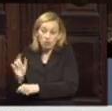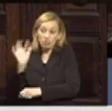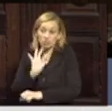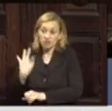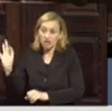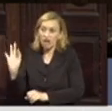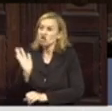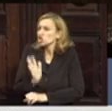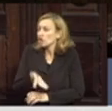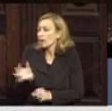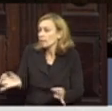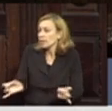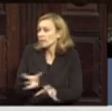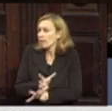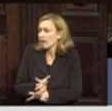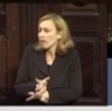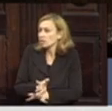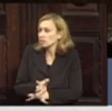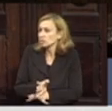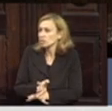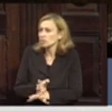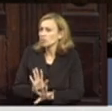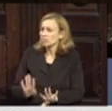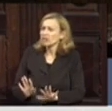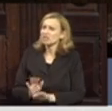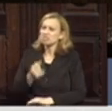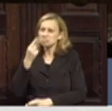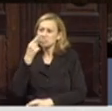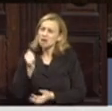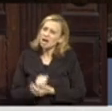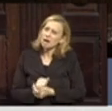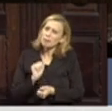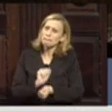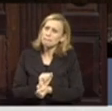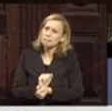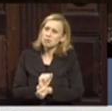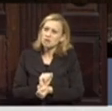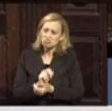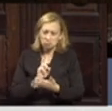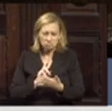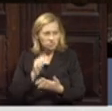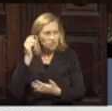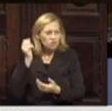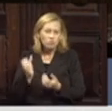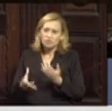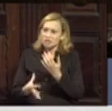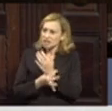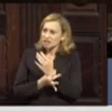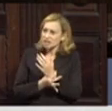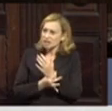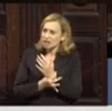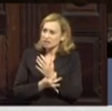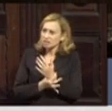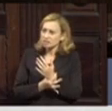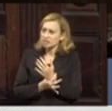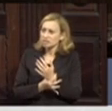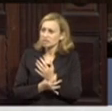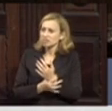temos organização. Tanto é verdade que, enquanto o ministro da Defesa dizia